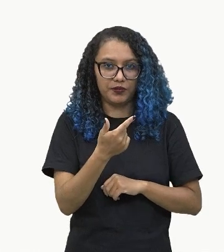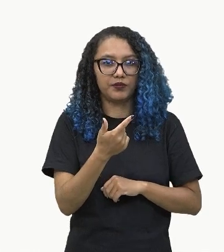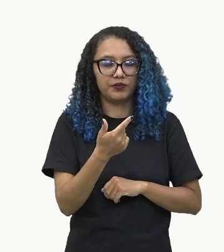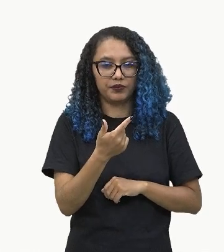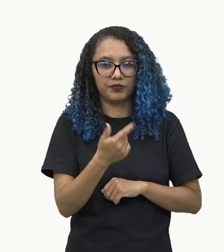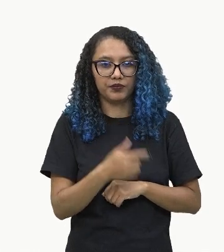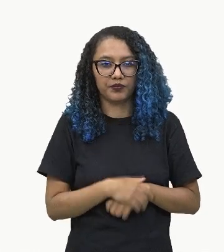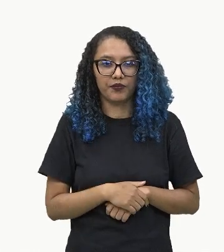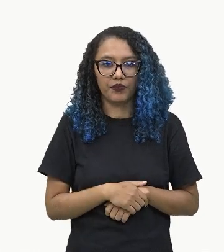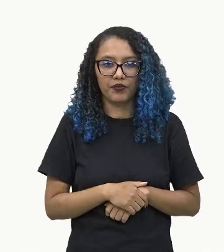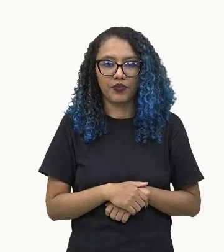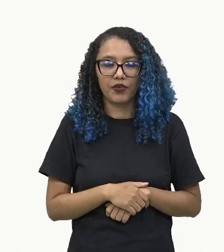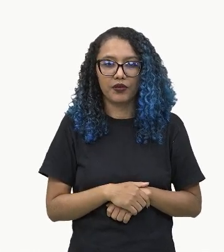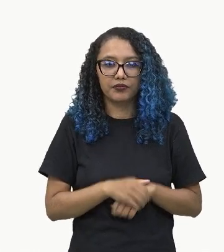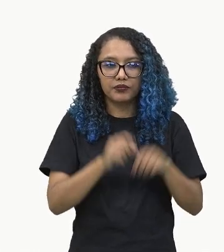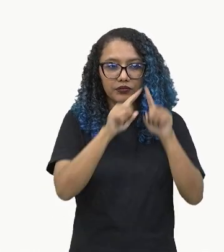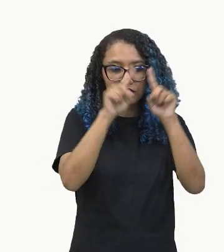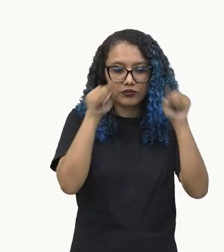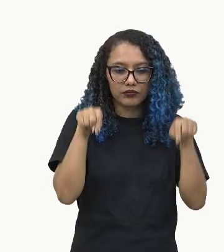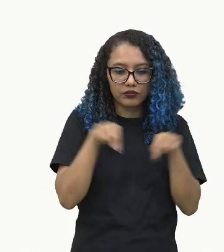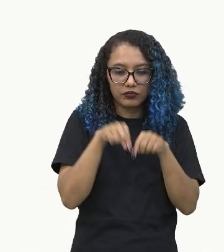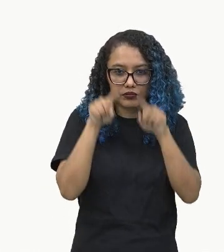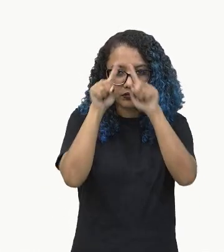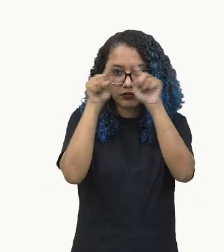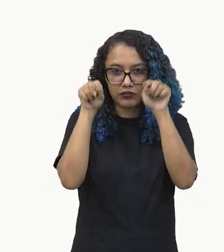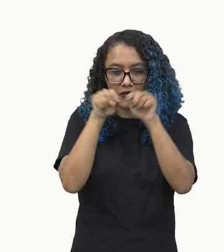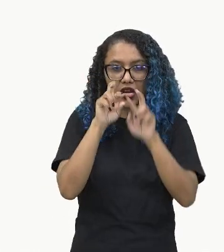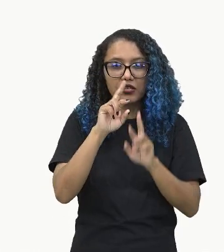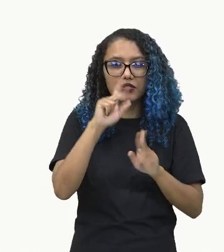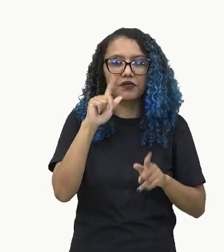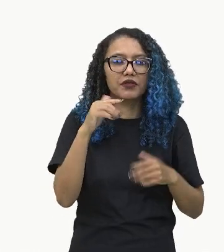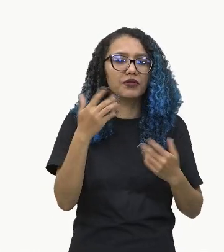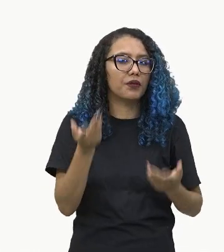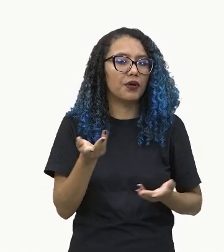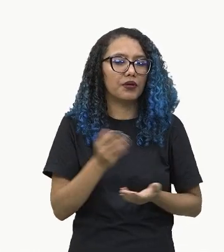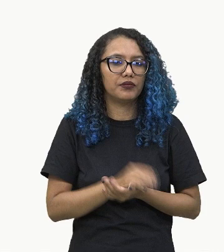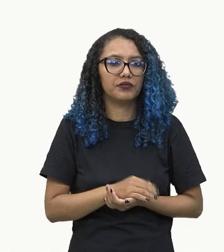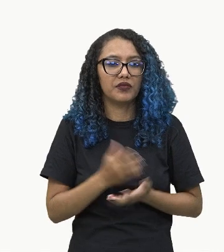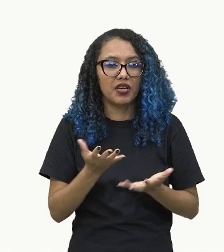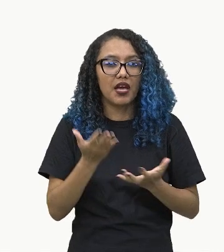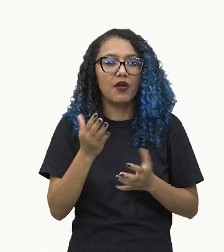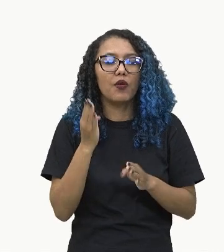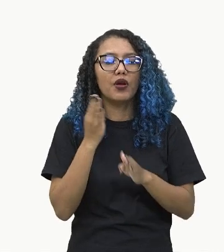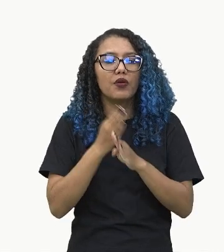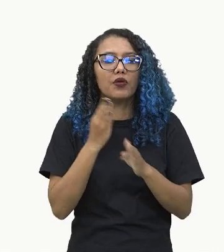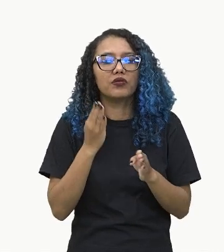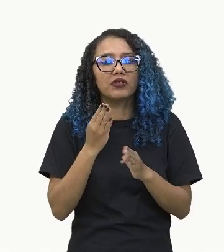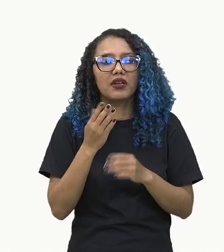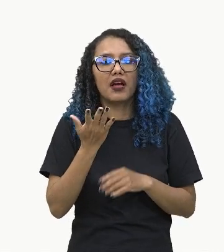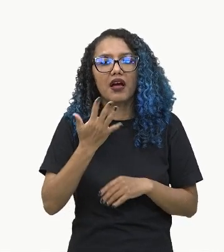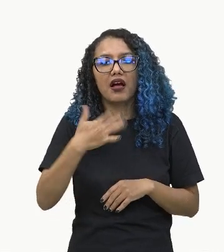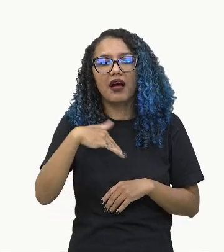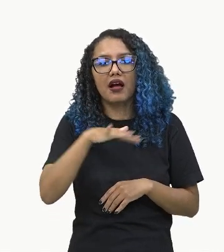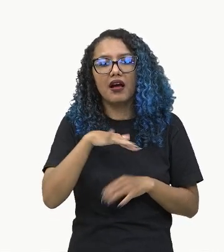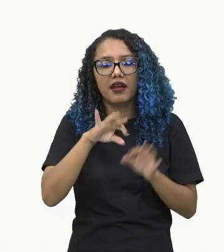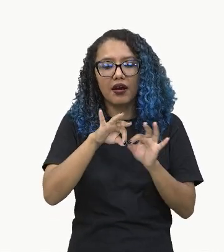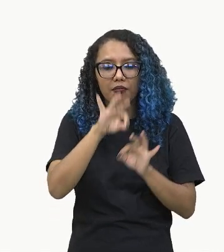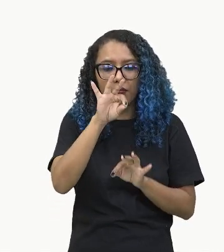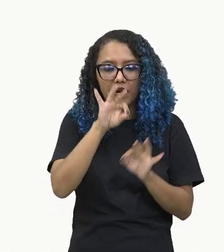y. Então, o que significa? Que eu quero saber esta área aqui, ó, que eu